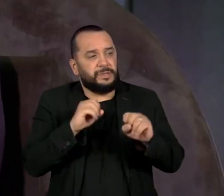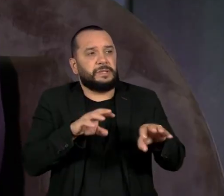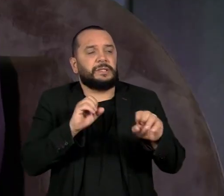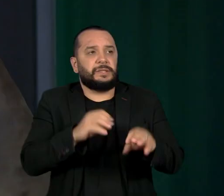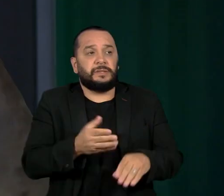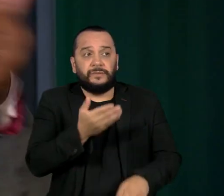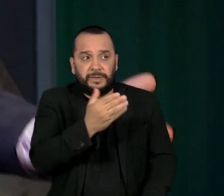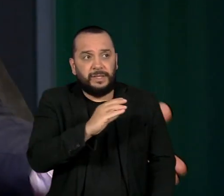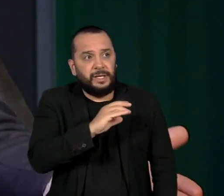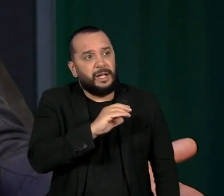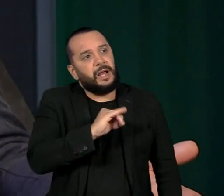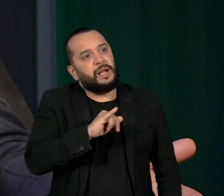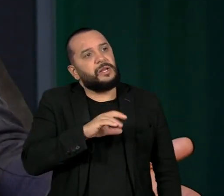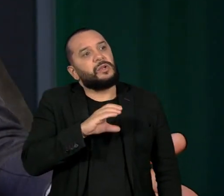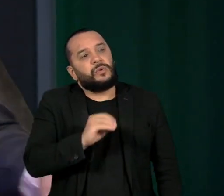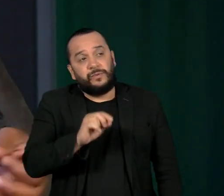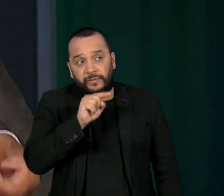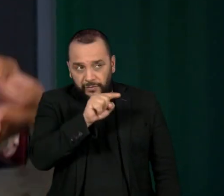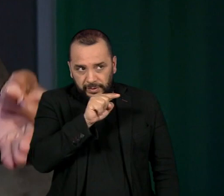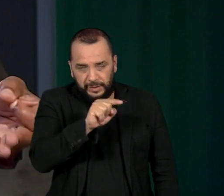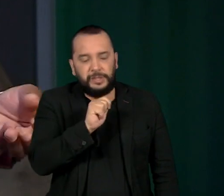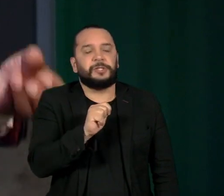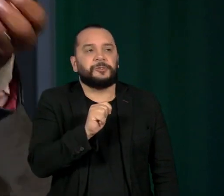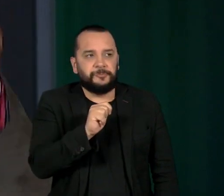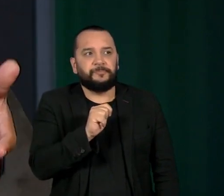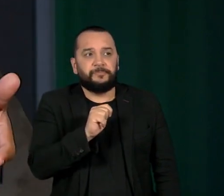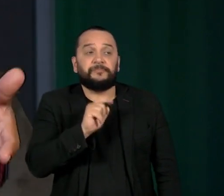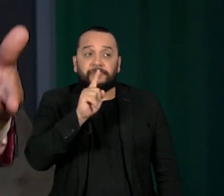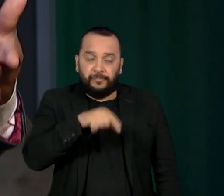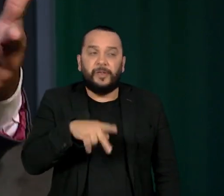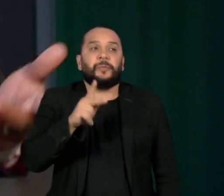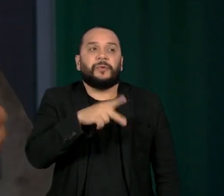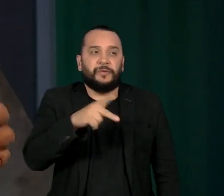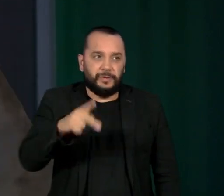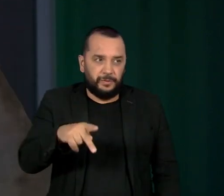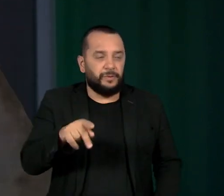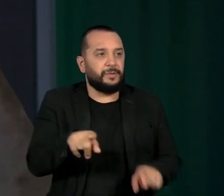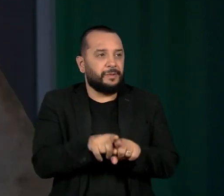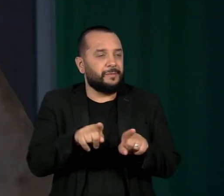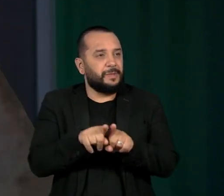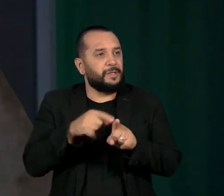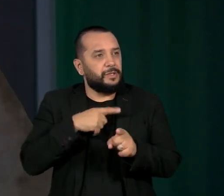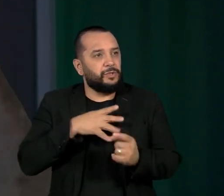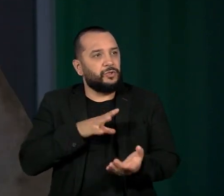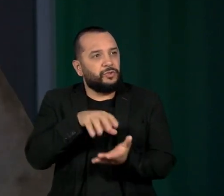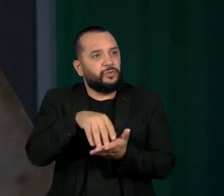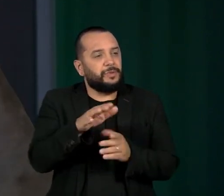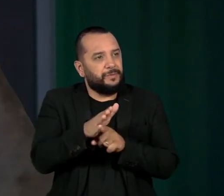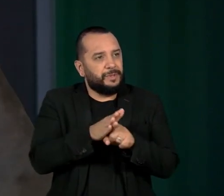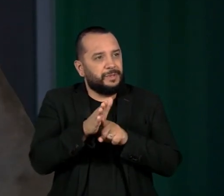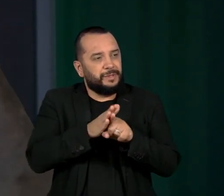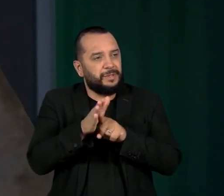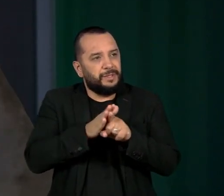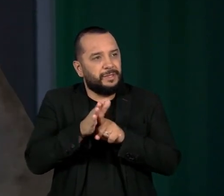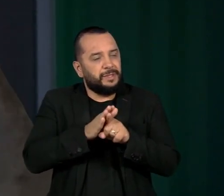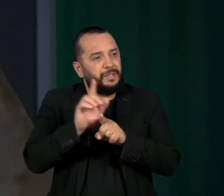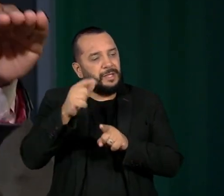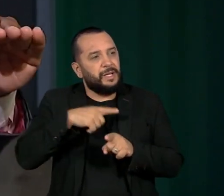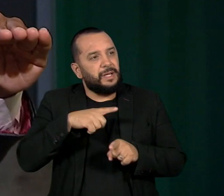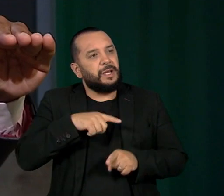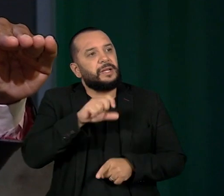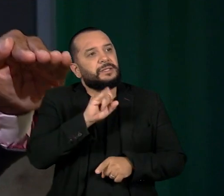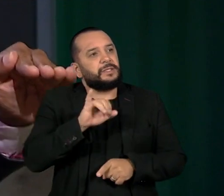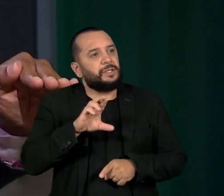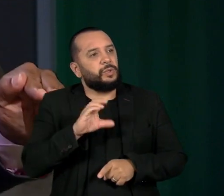você está do outro lado do balcão, né, porque você é um professor do Instituto, né, de Pesquisas do Sírio-Libanês, um